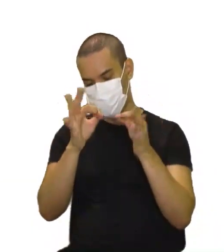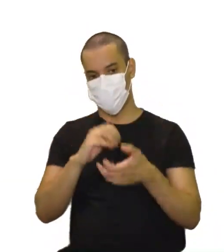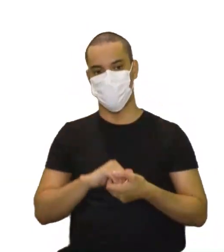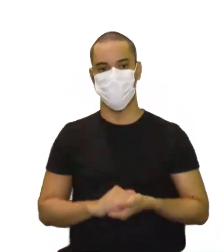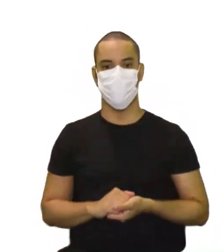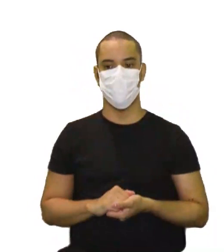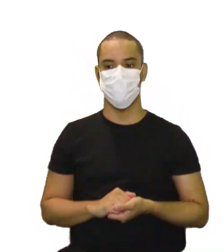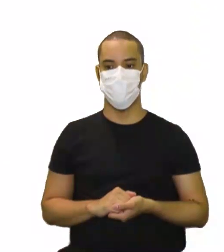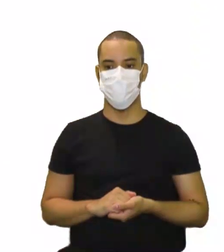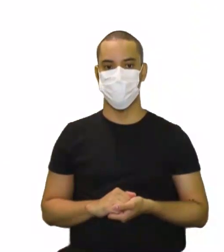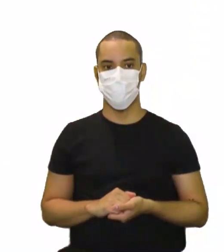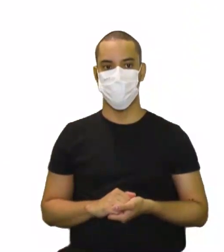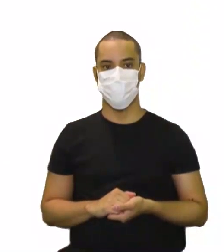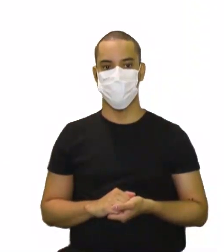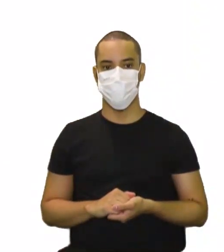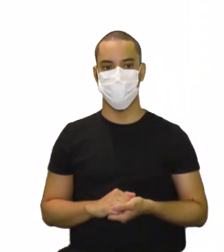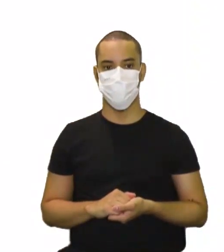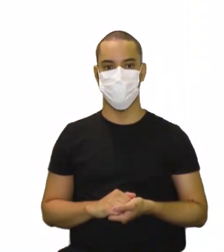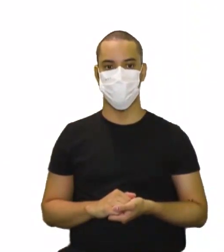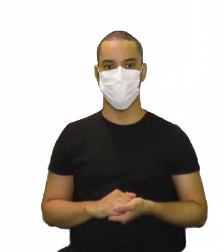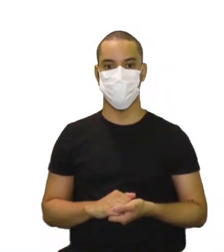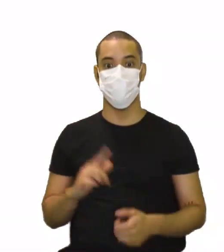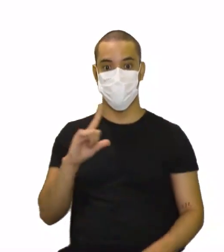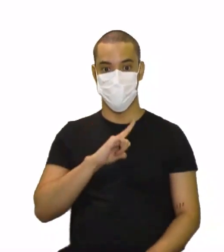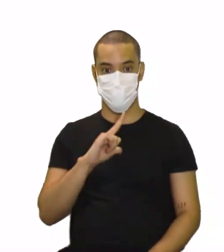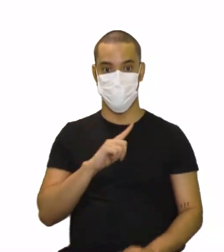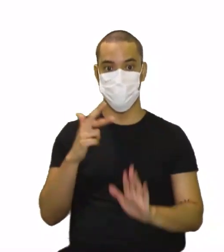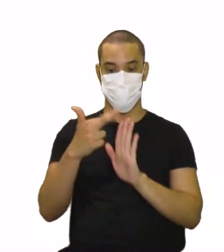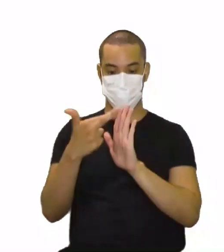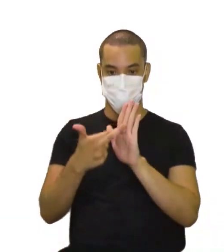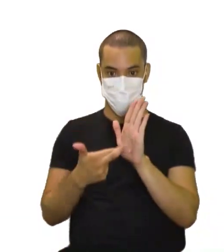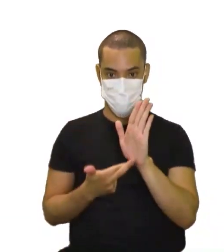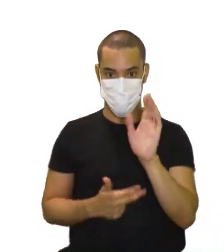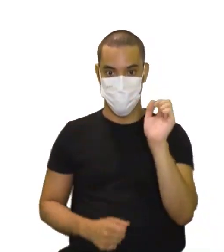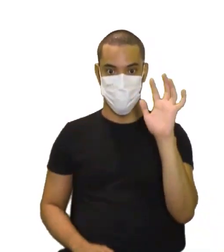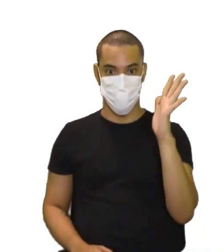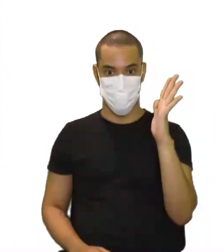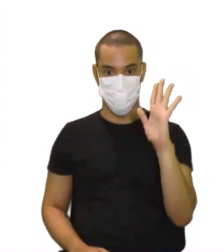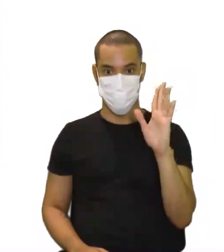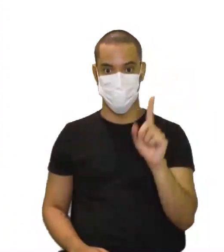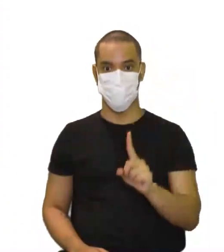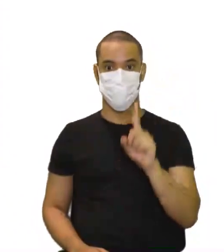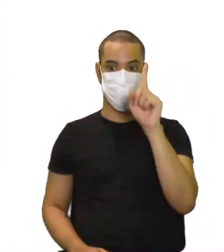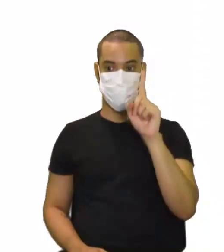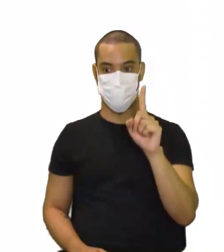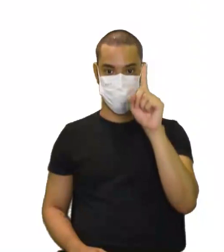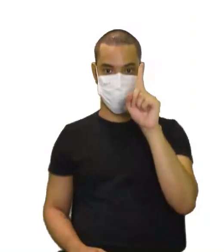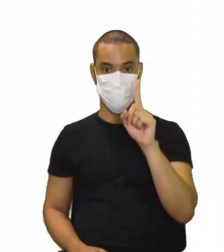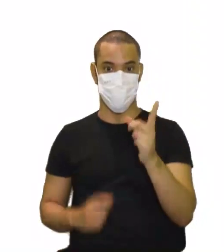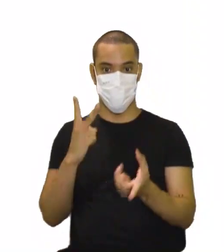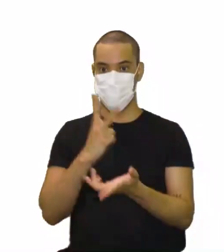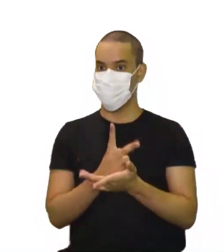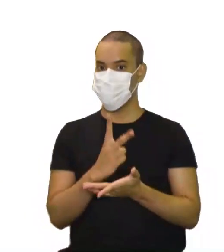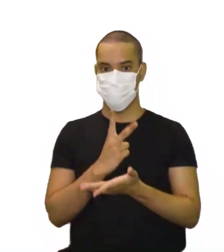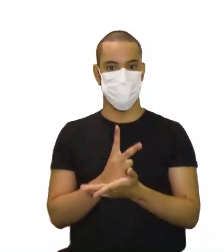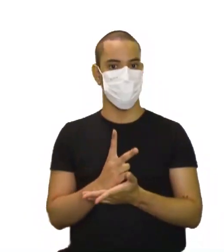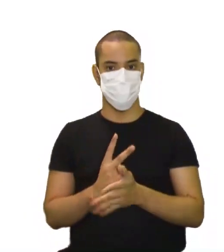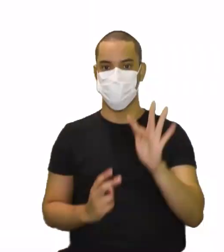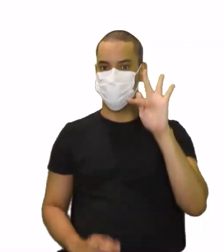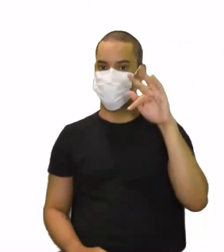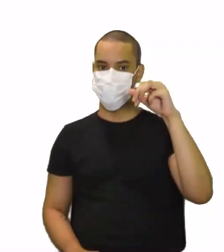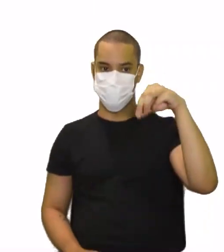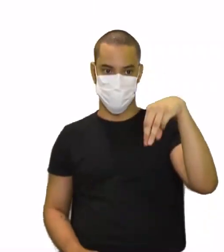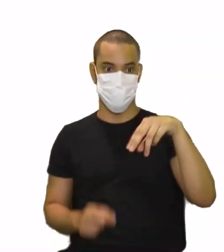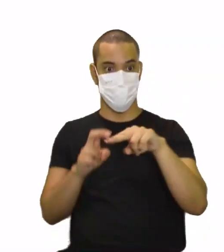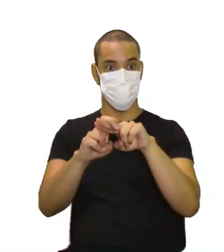Então, se você tem aí, ó, a regra da mão direita, a força magnética estaria apontando para cima, né? Então, teria o